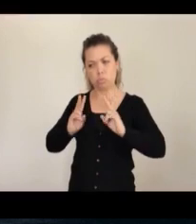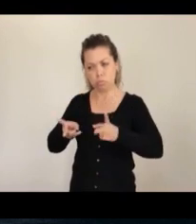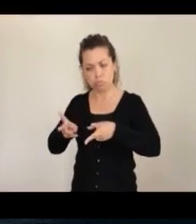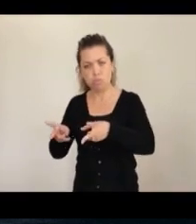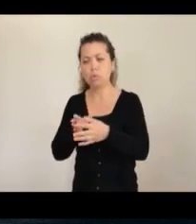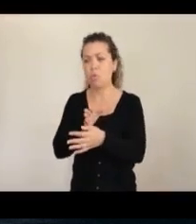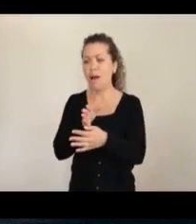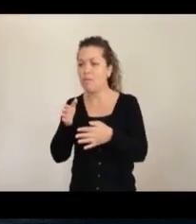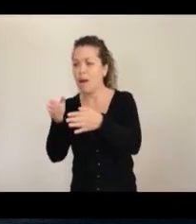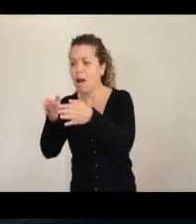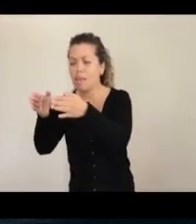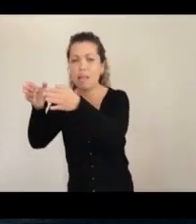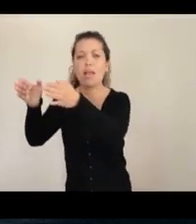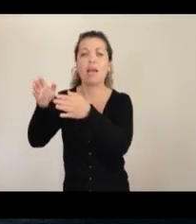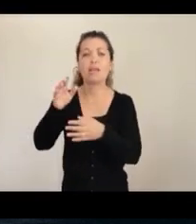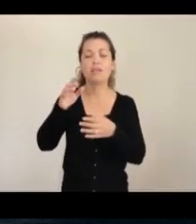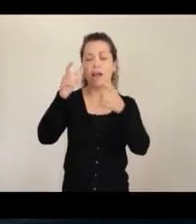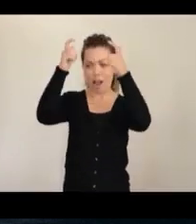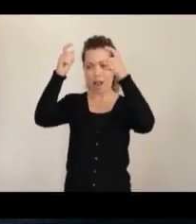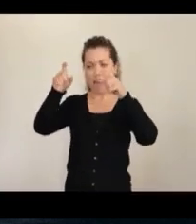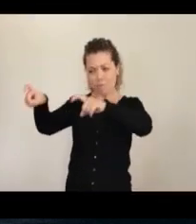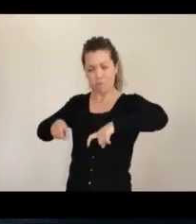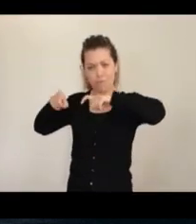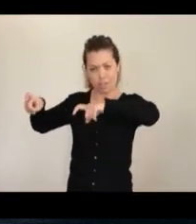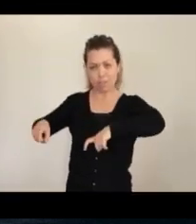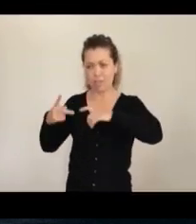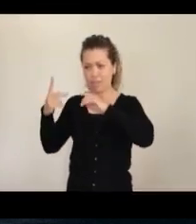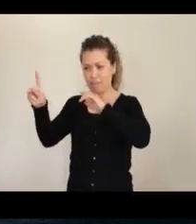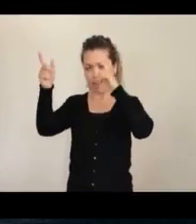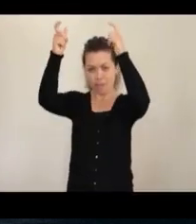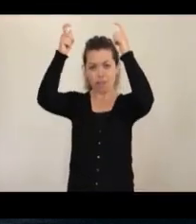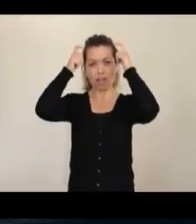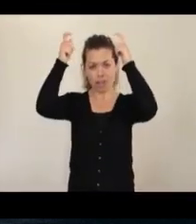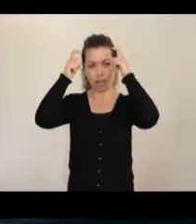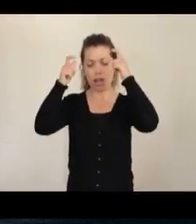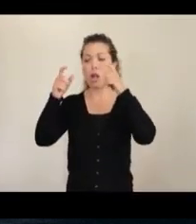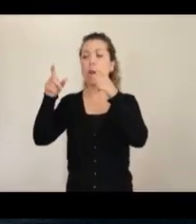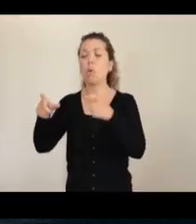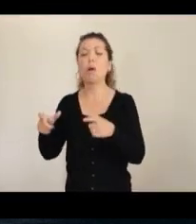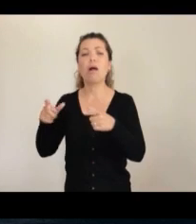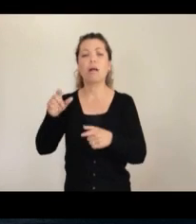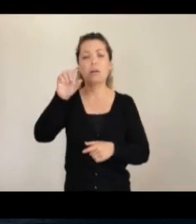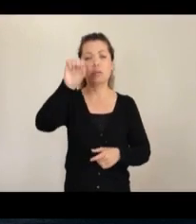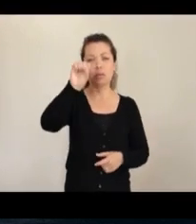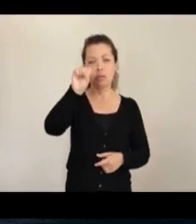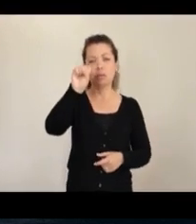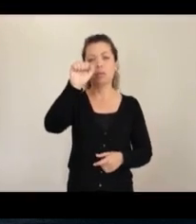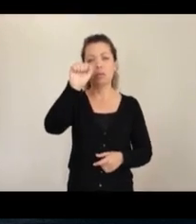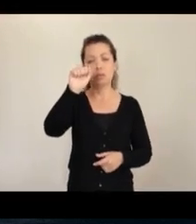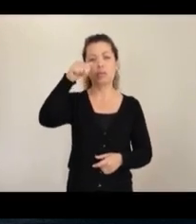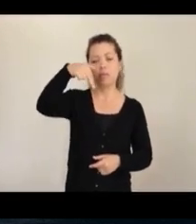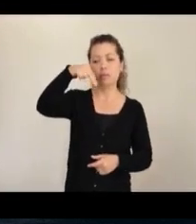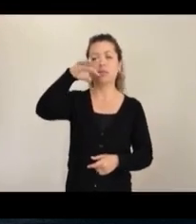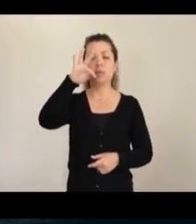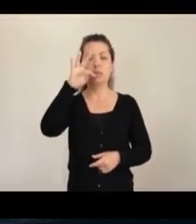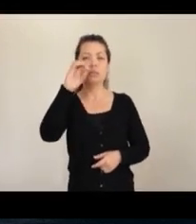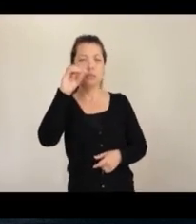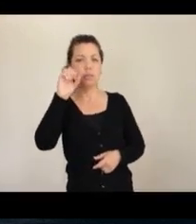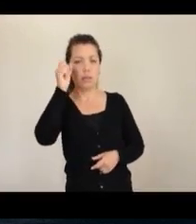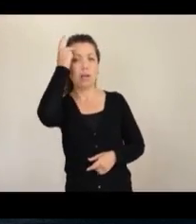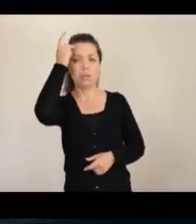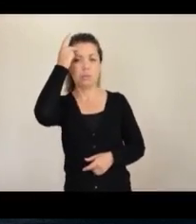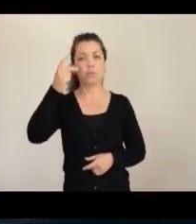contada à parte. O Valo Grande, entre a utopia e a realidade. Para entender o que é o